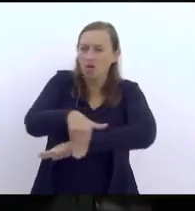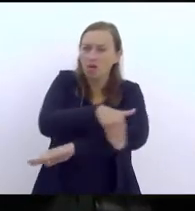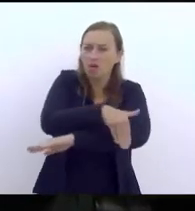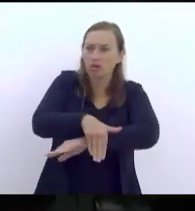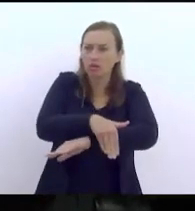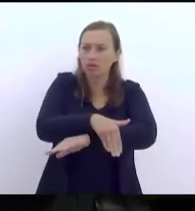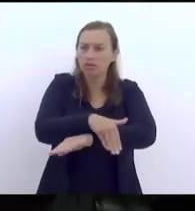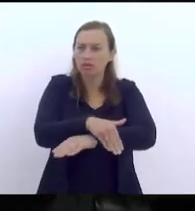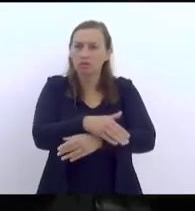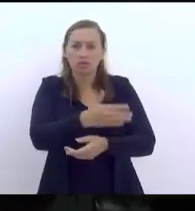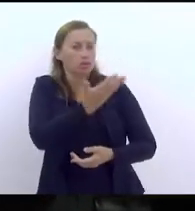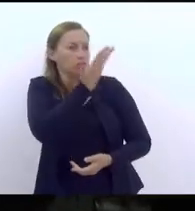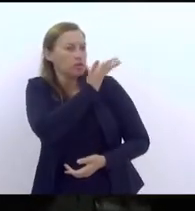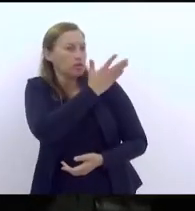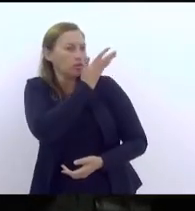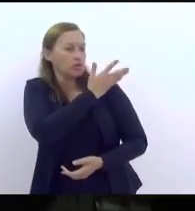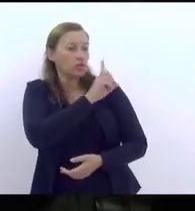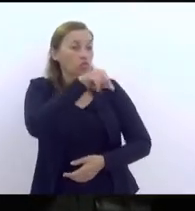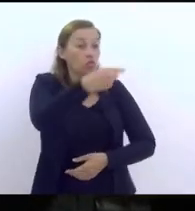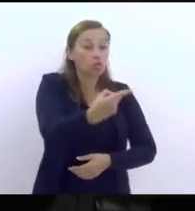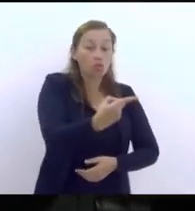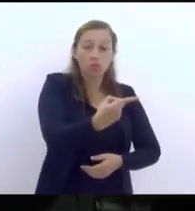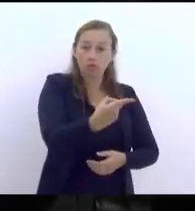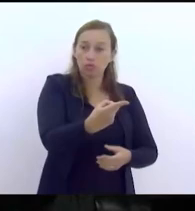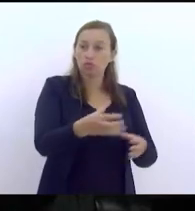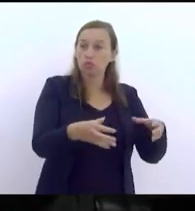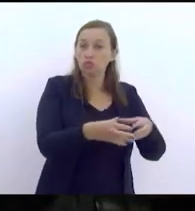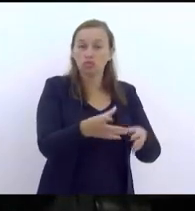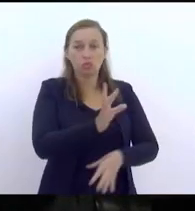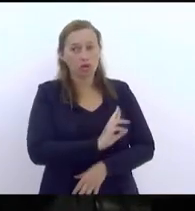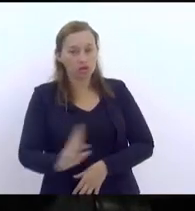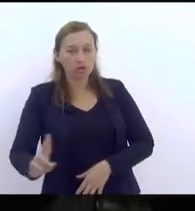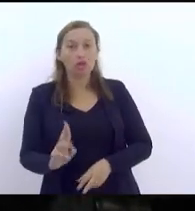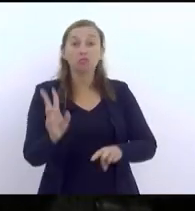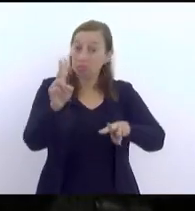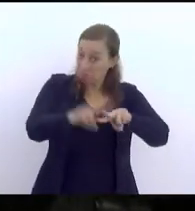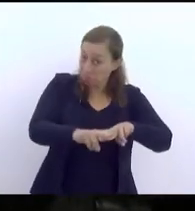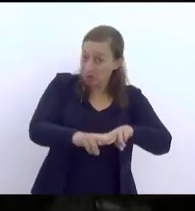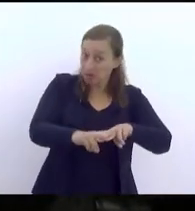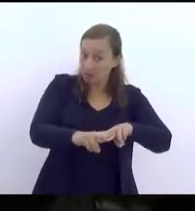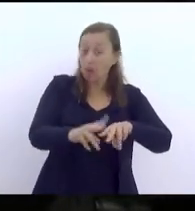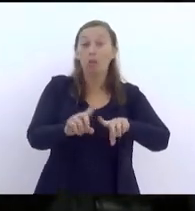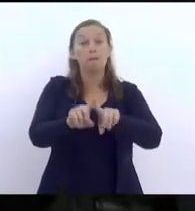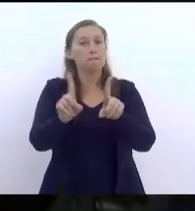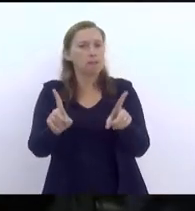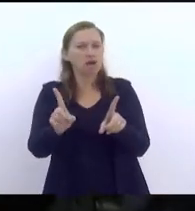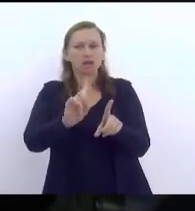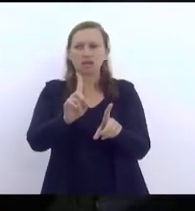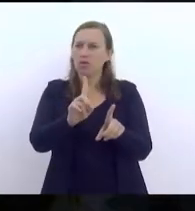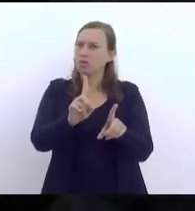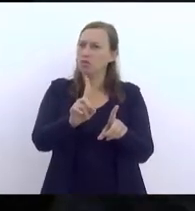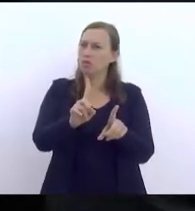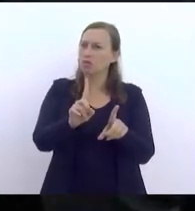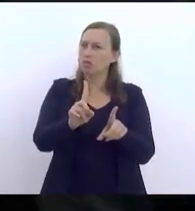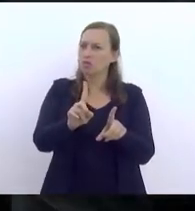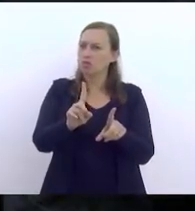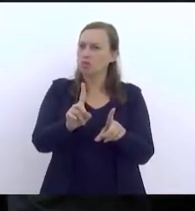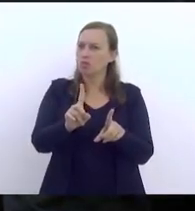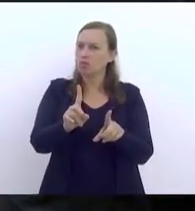outras crenças religiosas. Tem que ser preso. Mas isso não macula